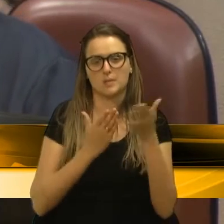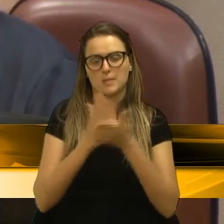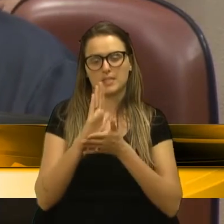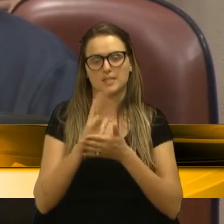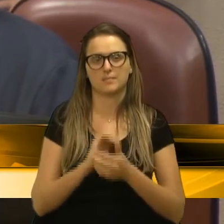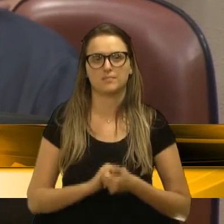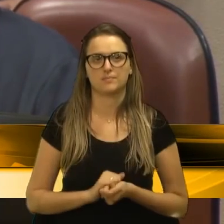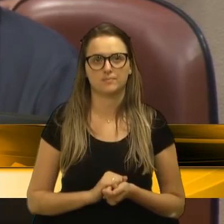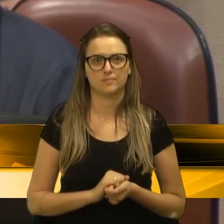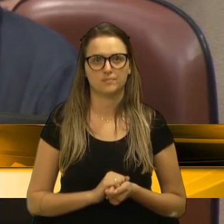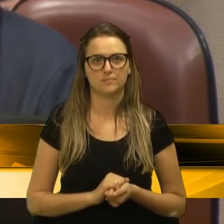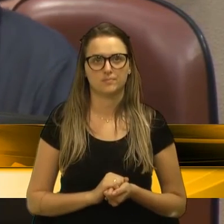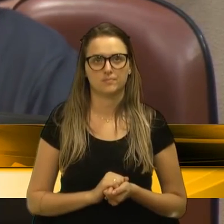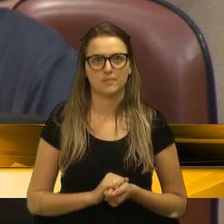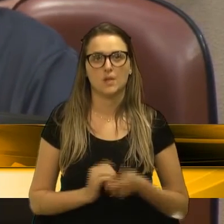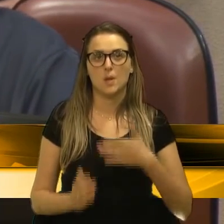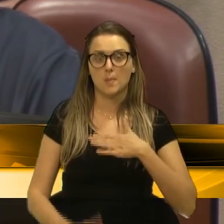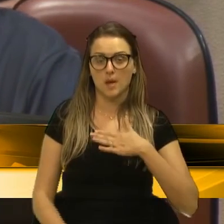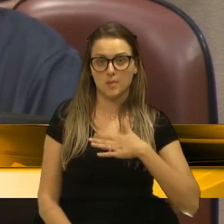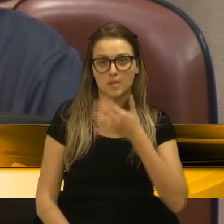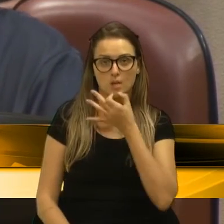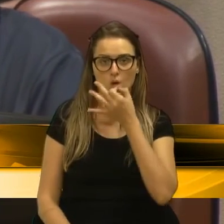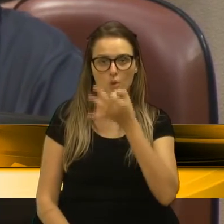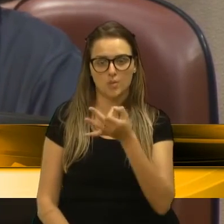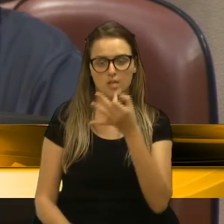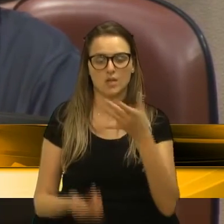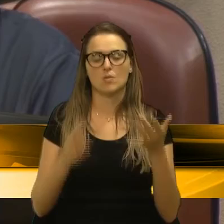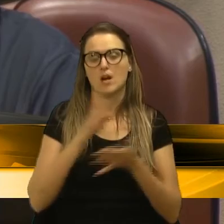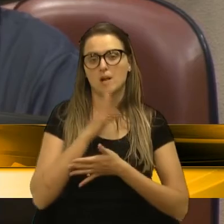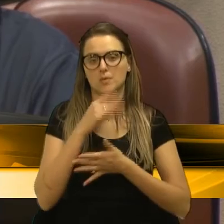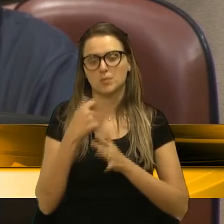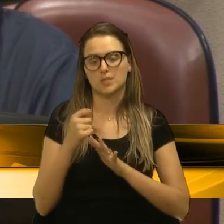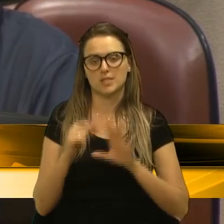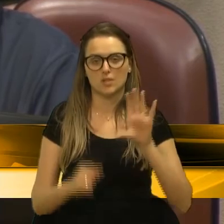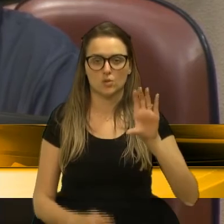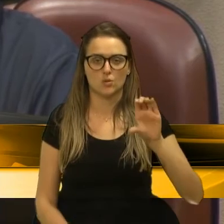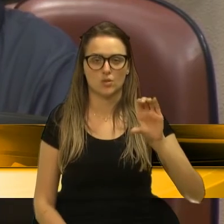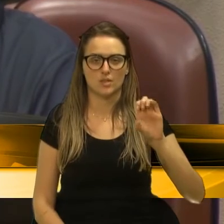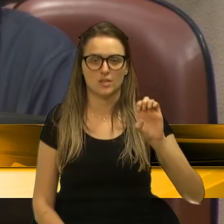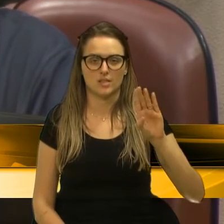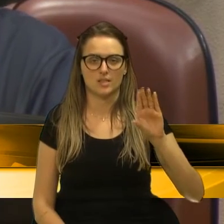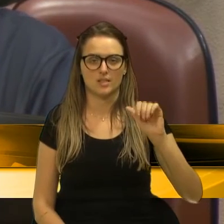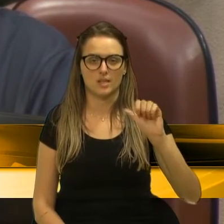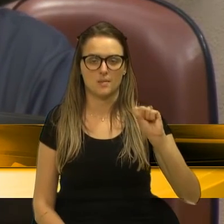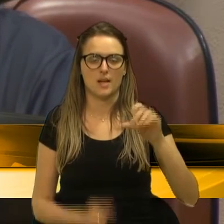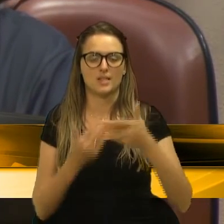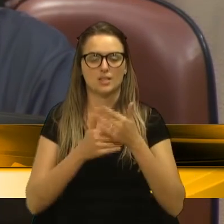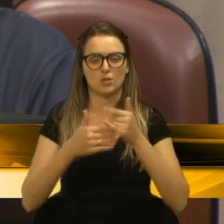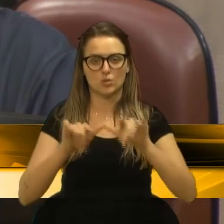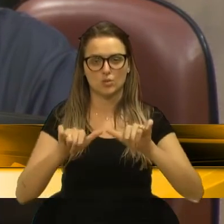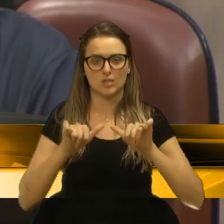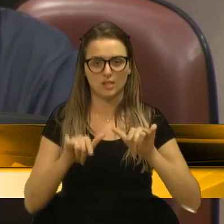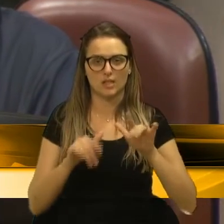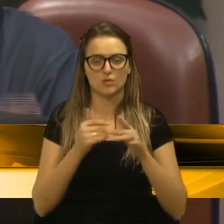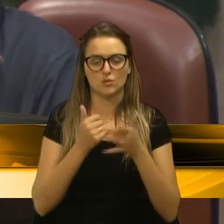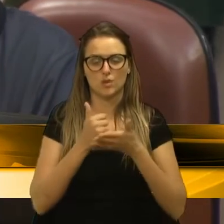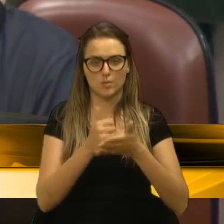analisada. Para minha manifestação, logo é preciso destacar que o SEBAS é a certificação das entidades beneficentes da assistência